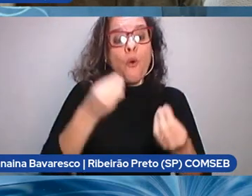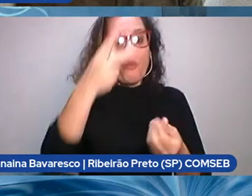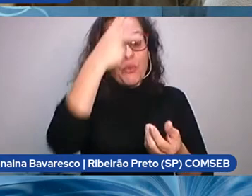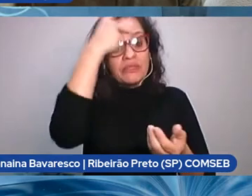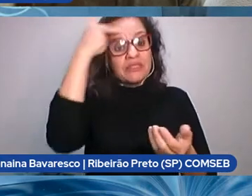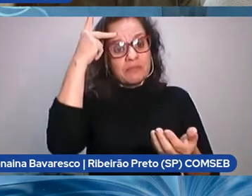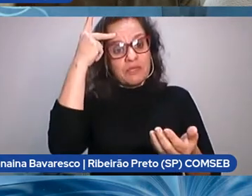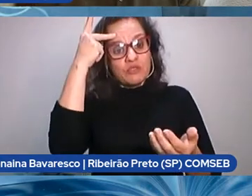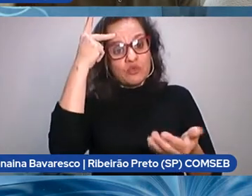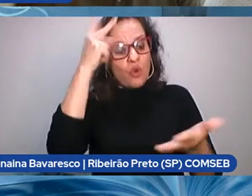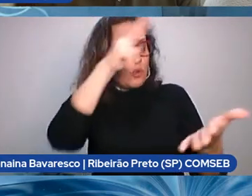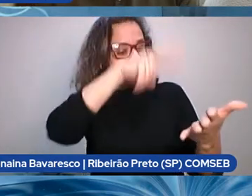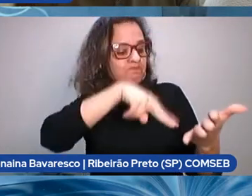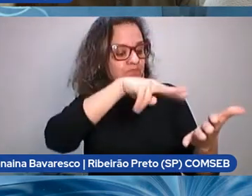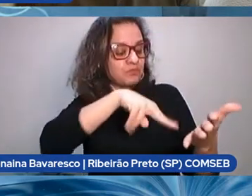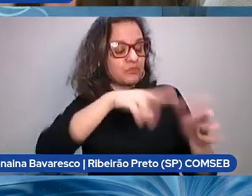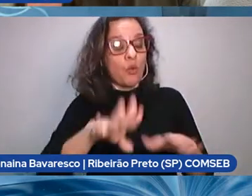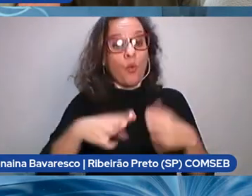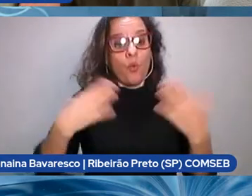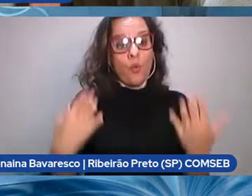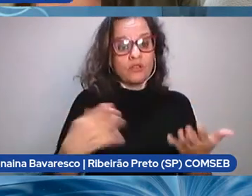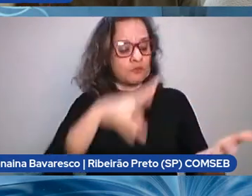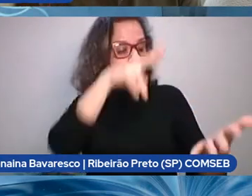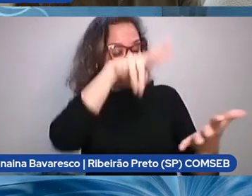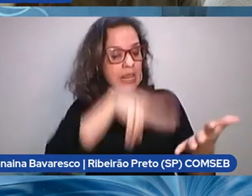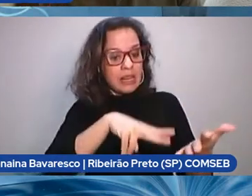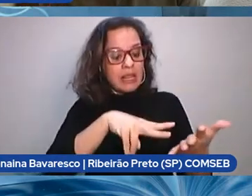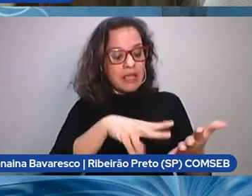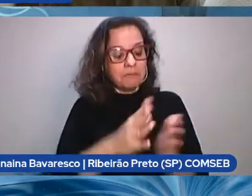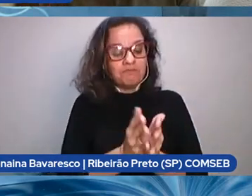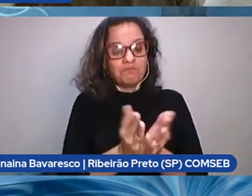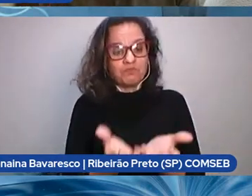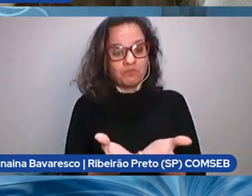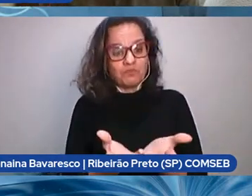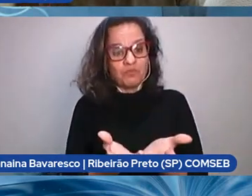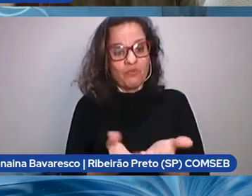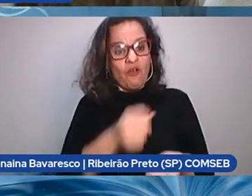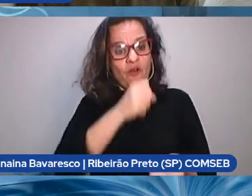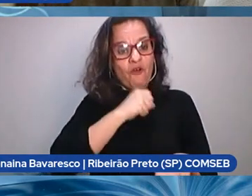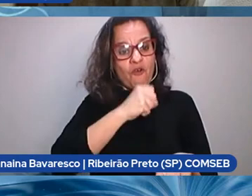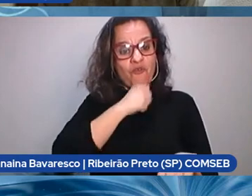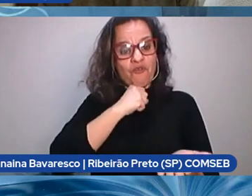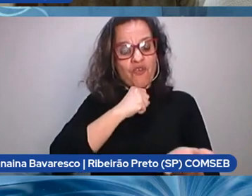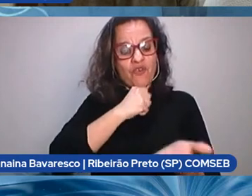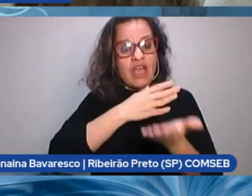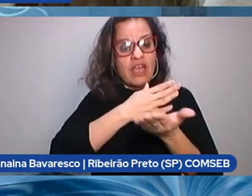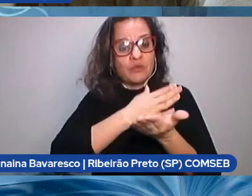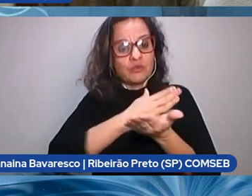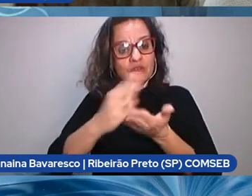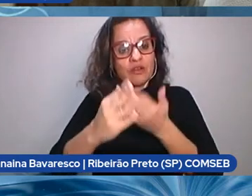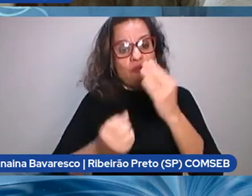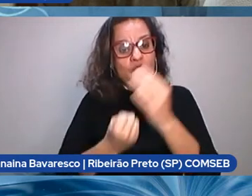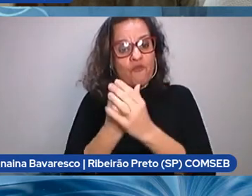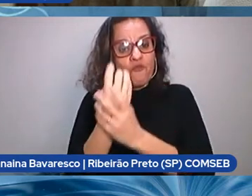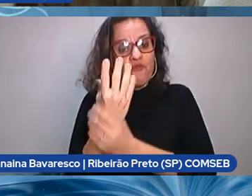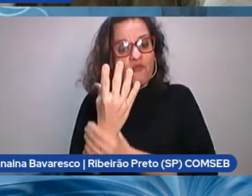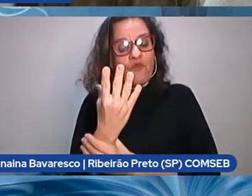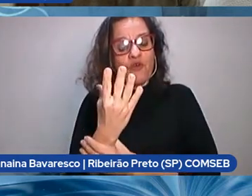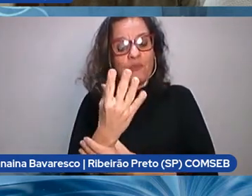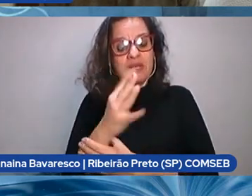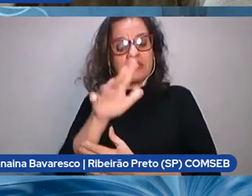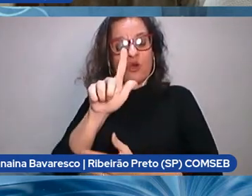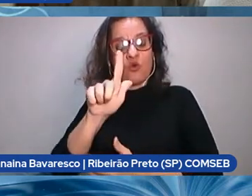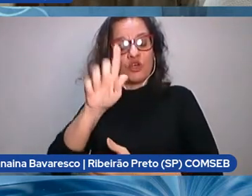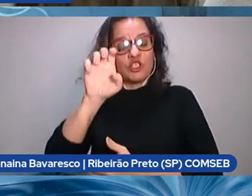leitura. Então, quando você lê o Velho Testamento, na formação, no Gênesis, né, no livro Gênesis